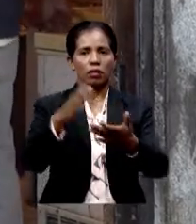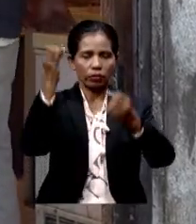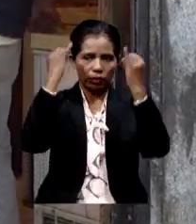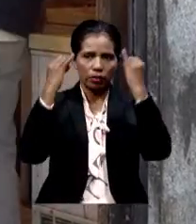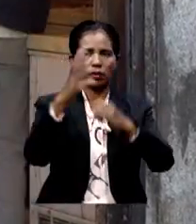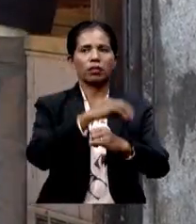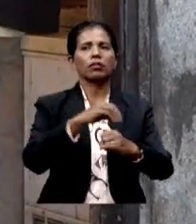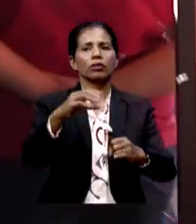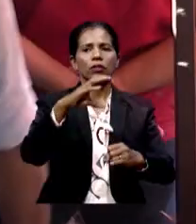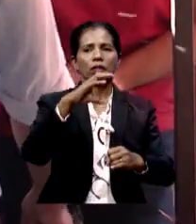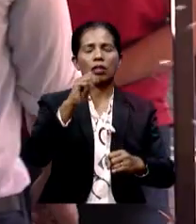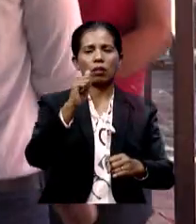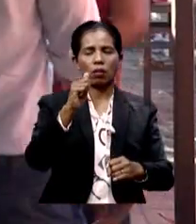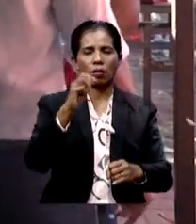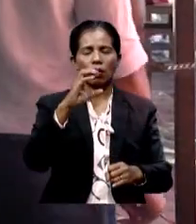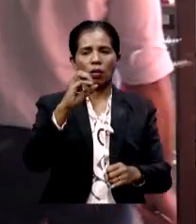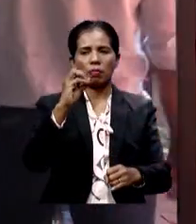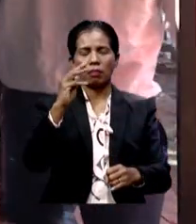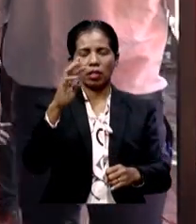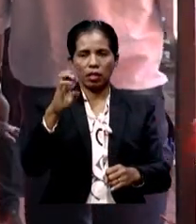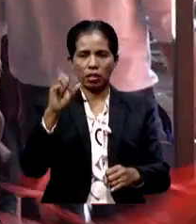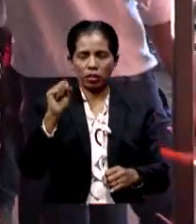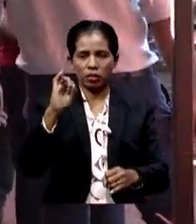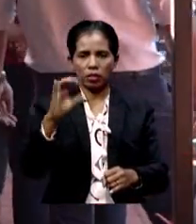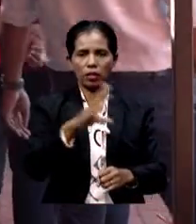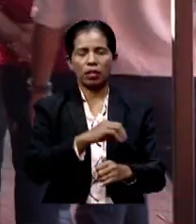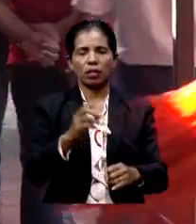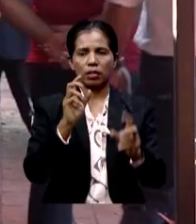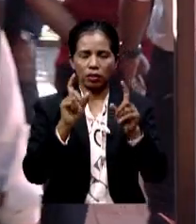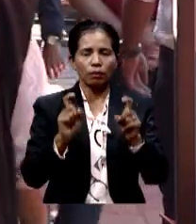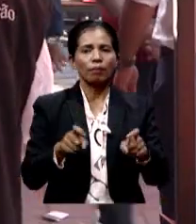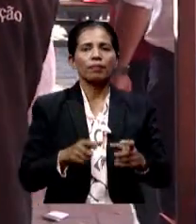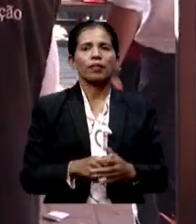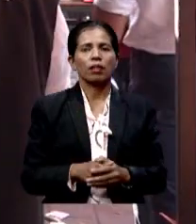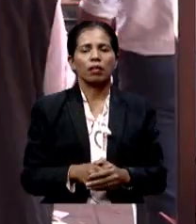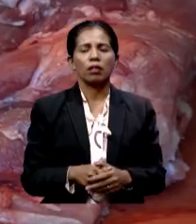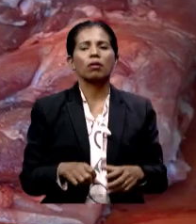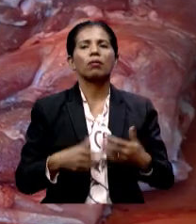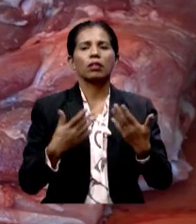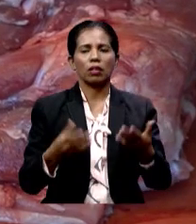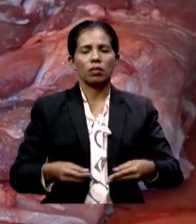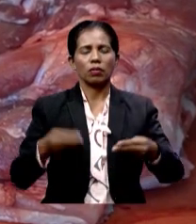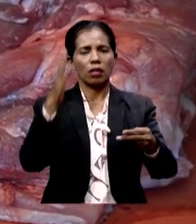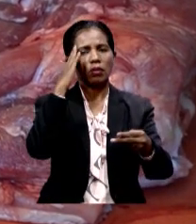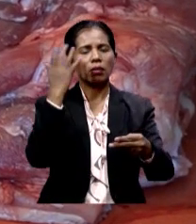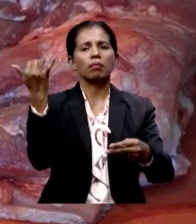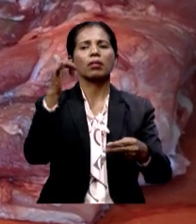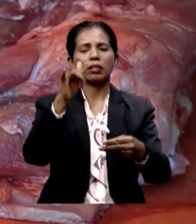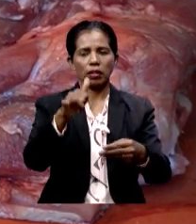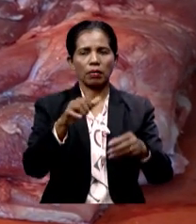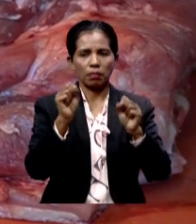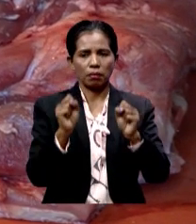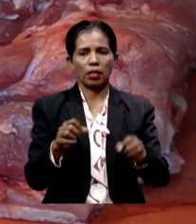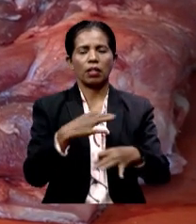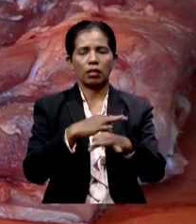are comércio ne atividade comércio ninia comércio ma tem que o isa fo hanu ba sira para bele